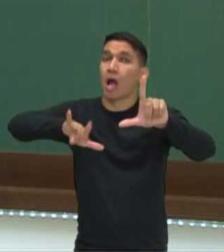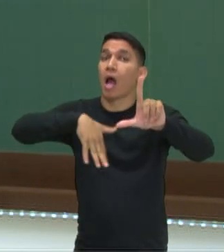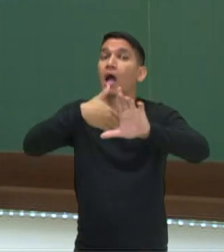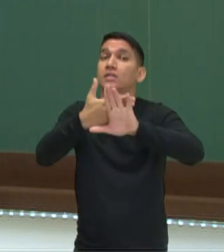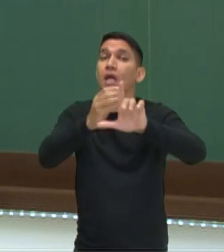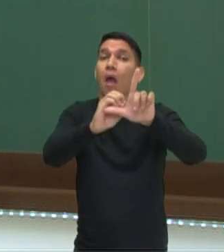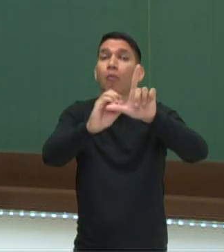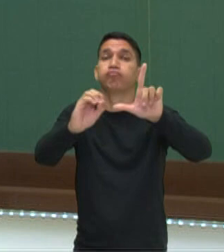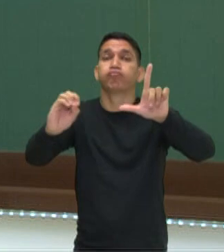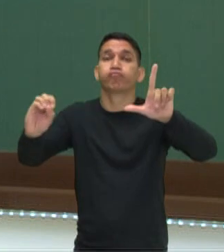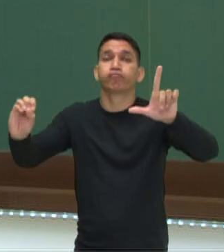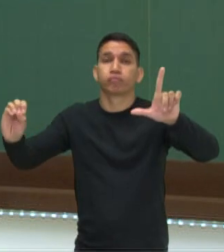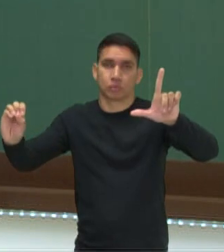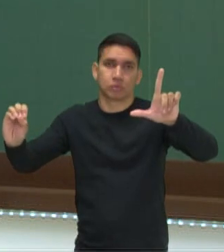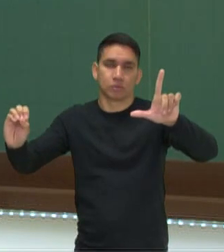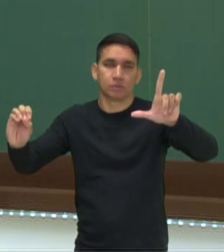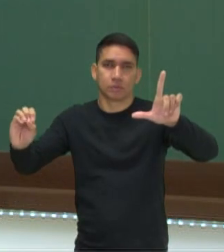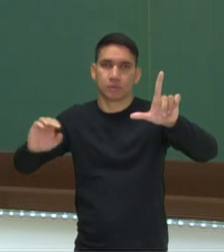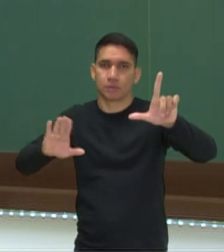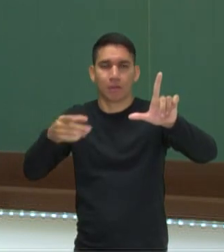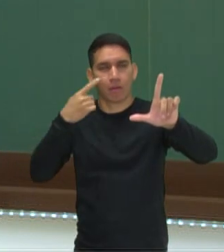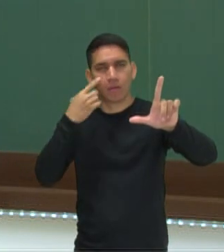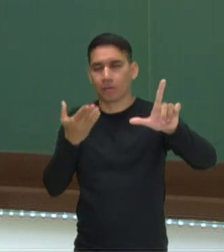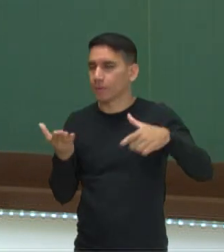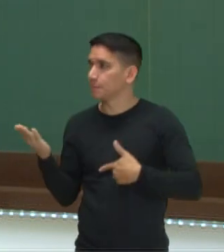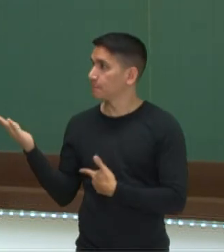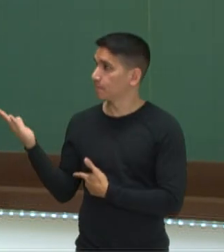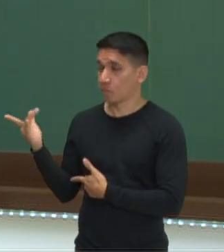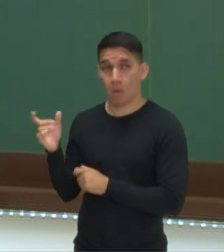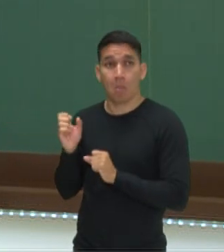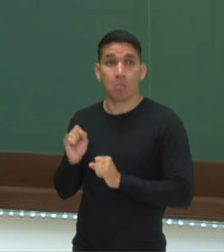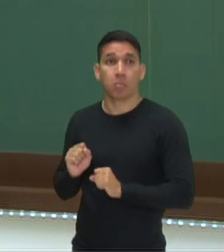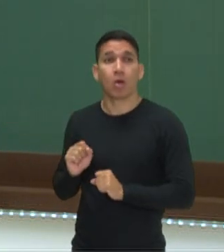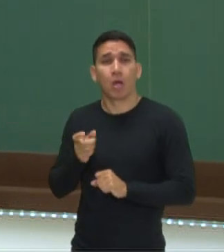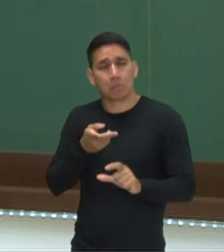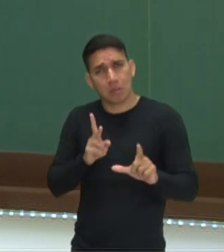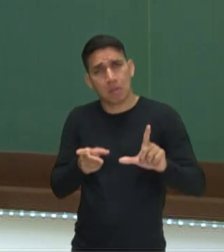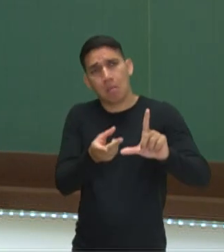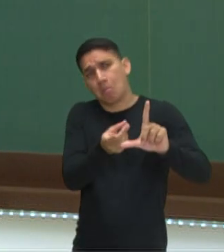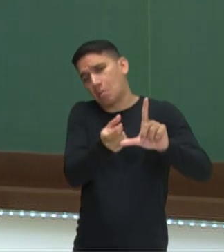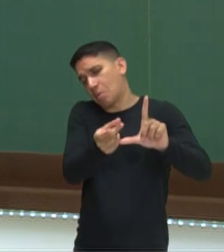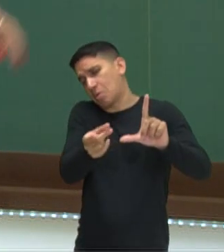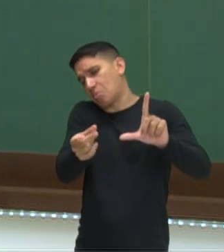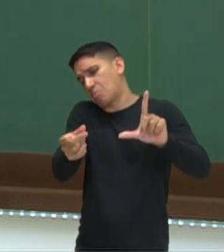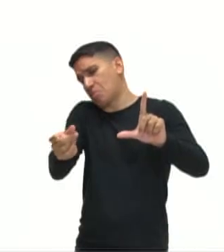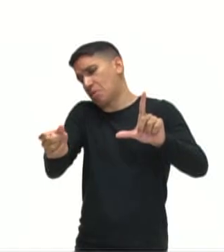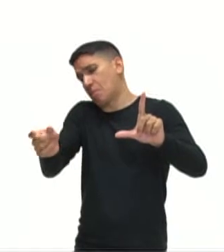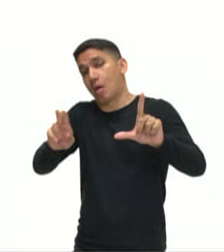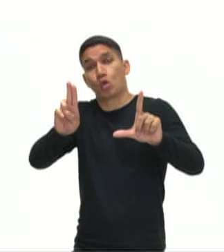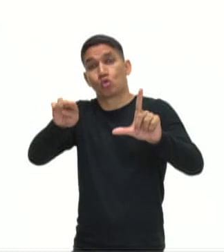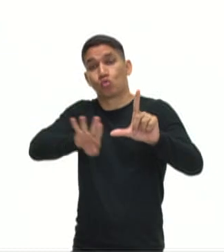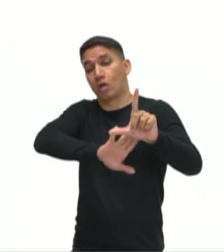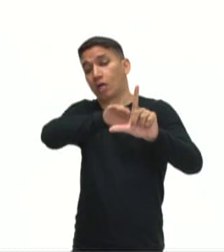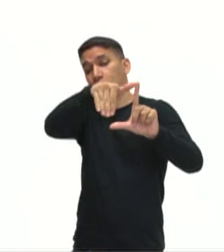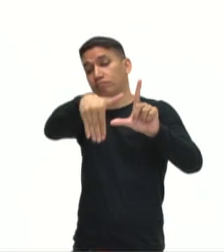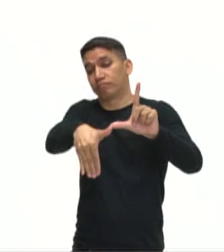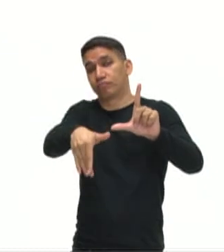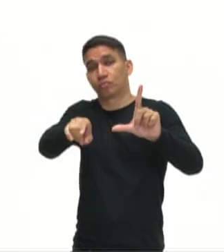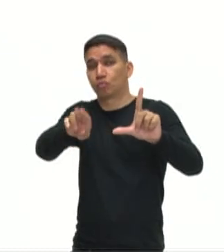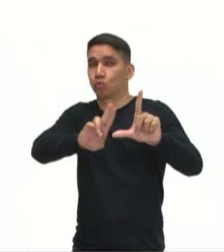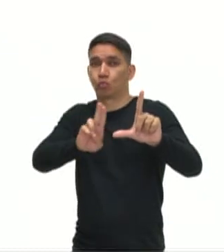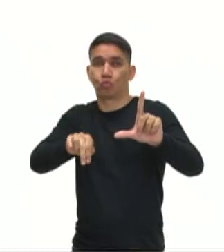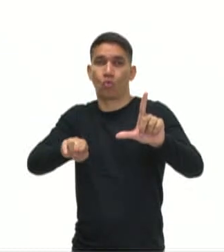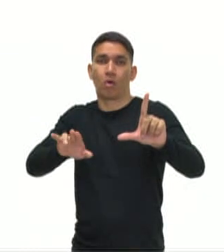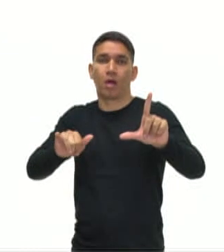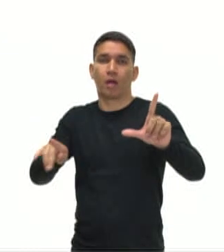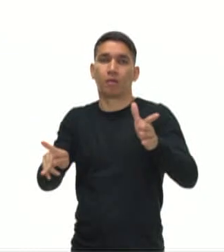gráfico, dessa representação gráfica. Aqui poderia ir infinitamente, mas aqui ela nunca atravessa o nosso eixo, nunca corta